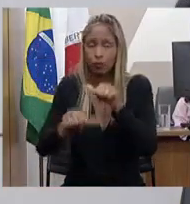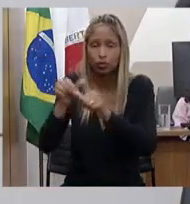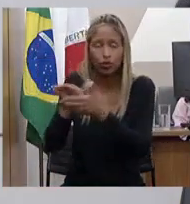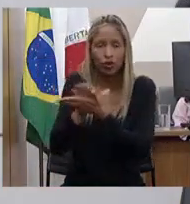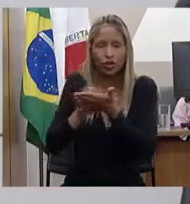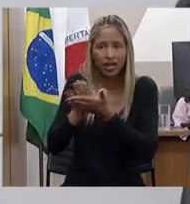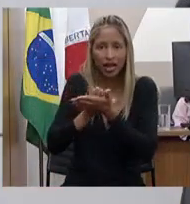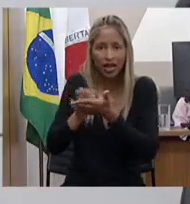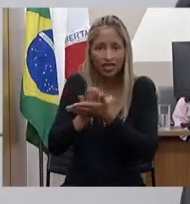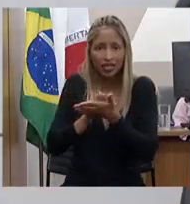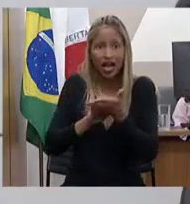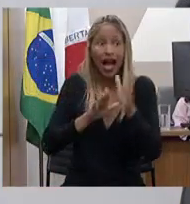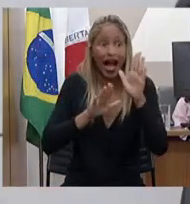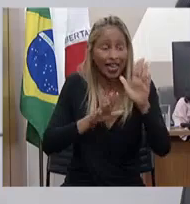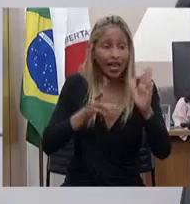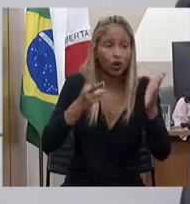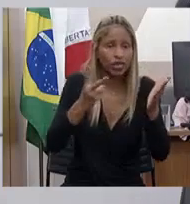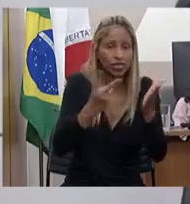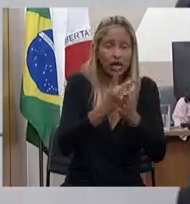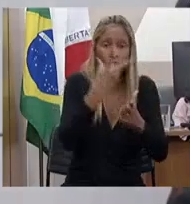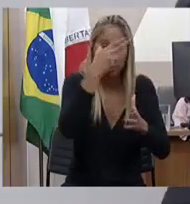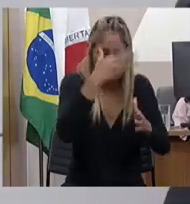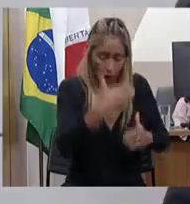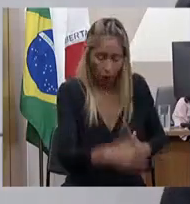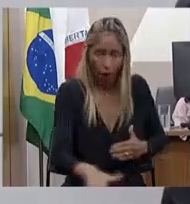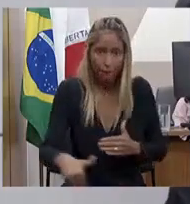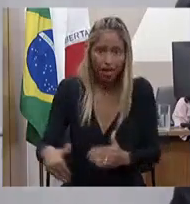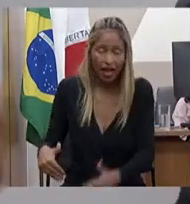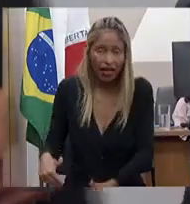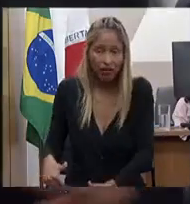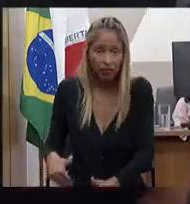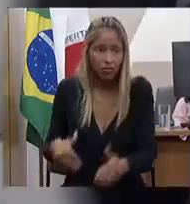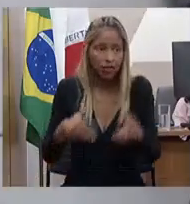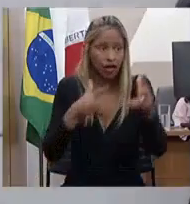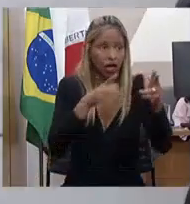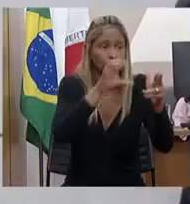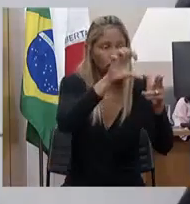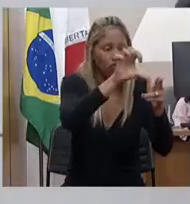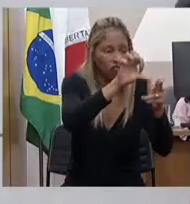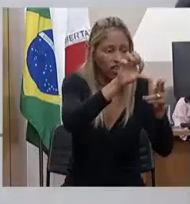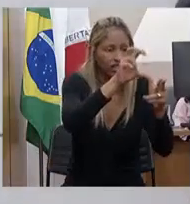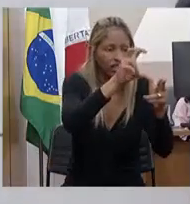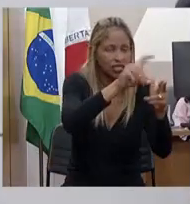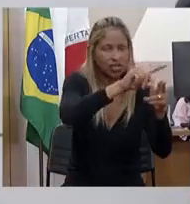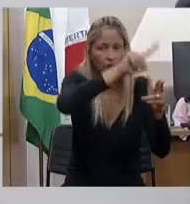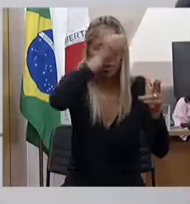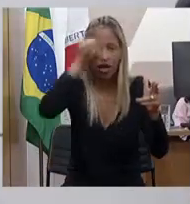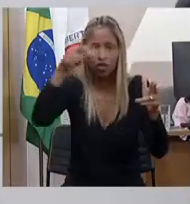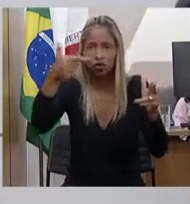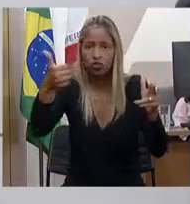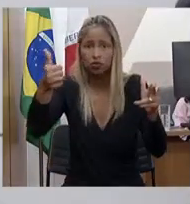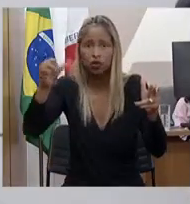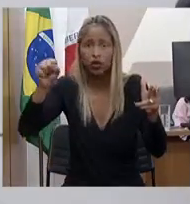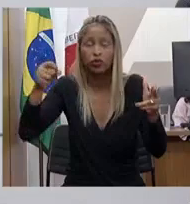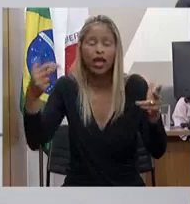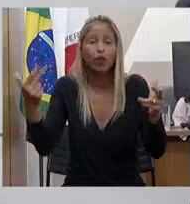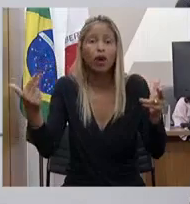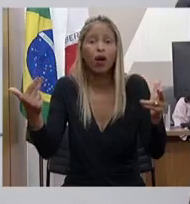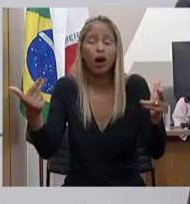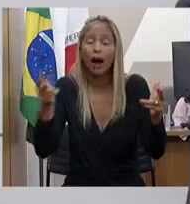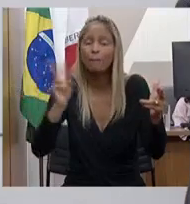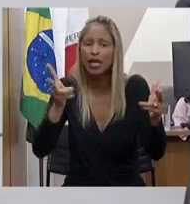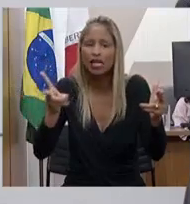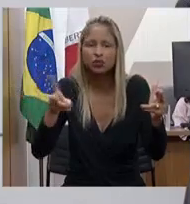aquele Trabalhador de 95 acidentou que teve na mesma lesão o processo de trabalho de 95 a 2008 não mudou o trabalhador